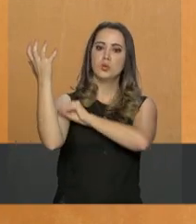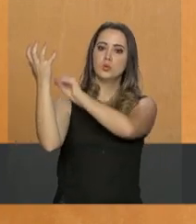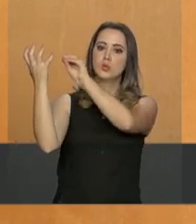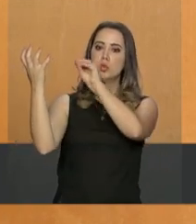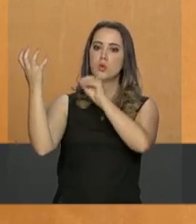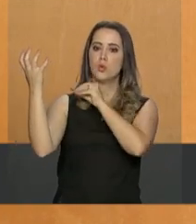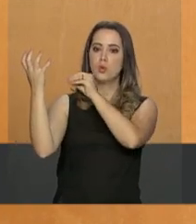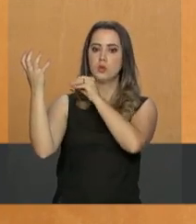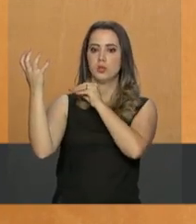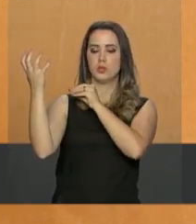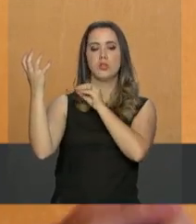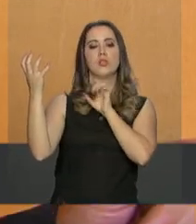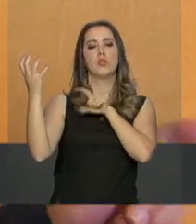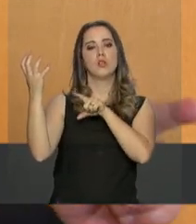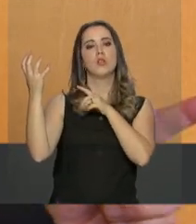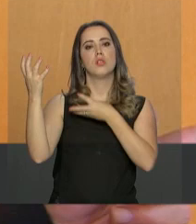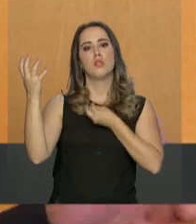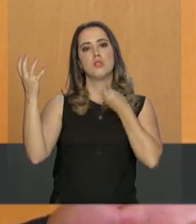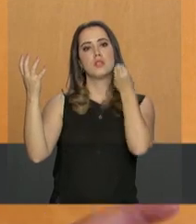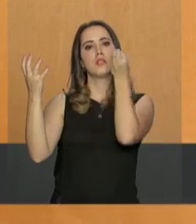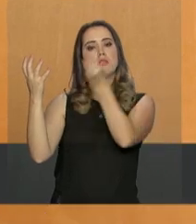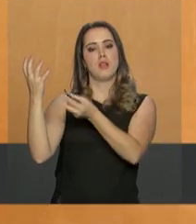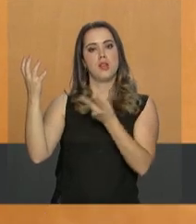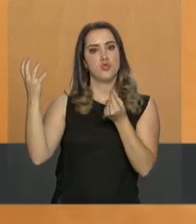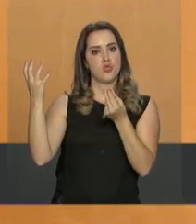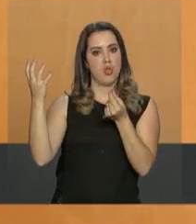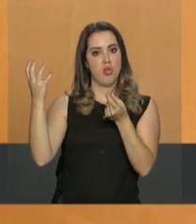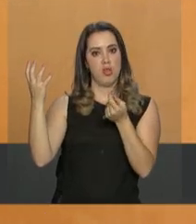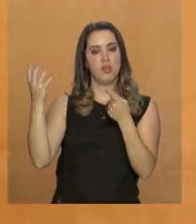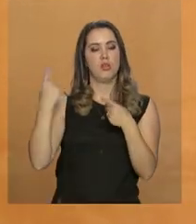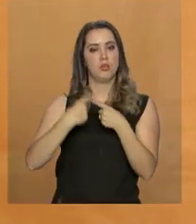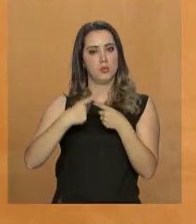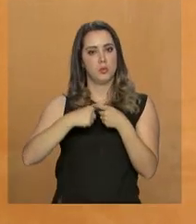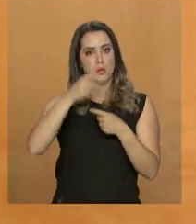pé, chamado dar valor econômico à floresta em pé, você